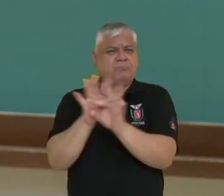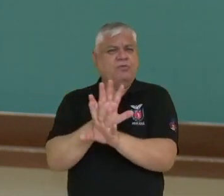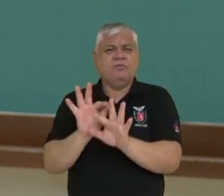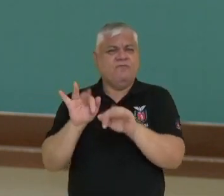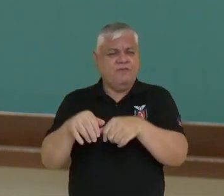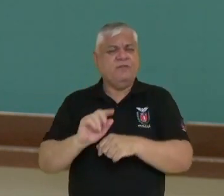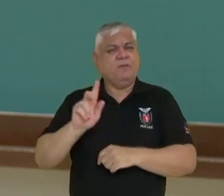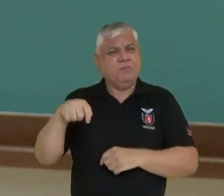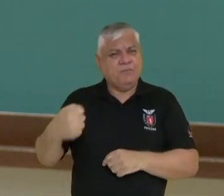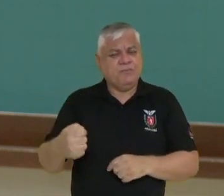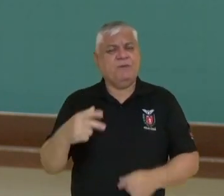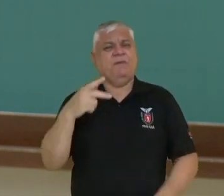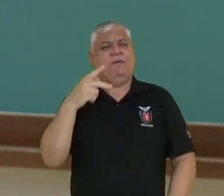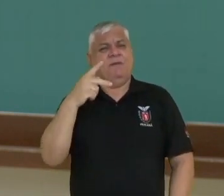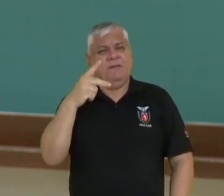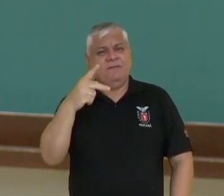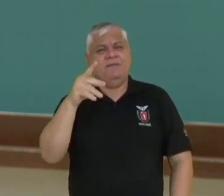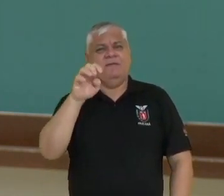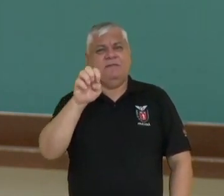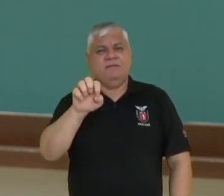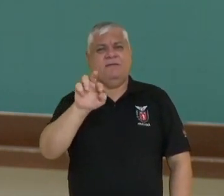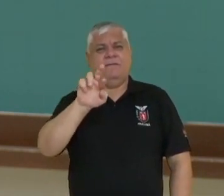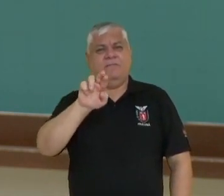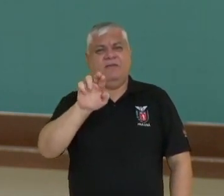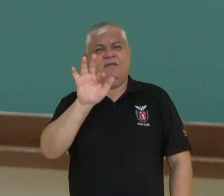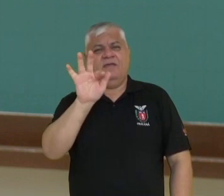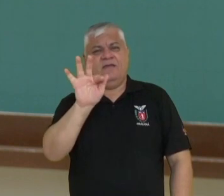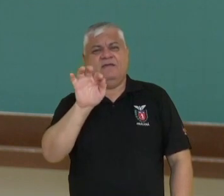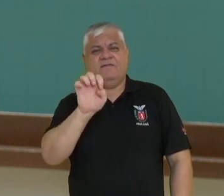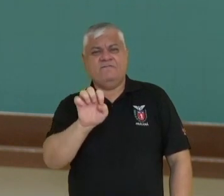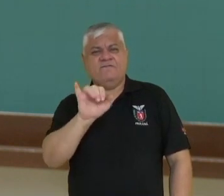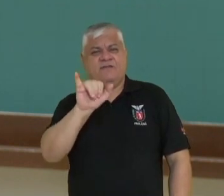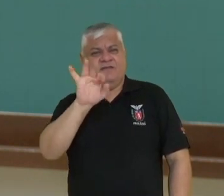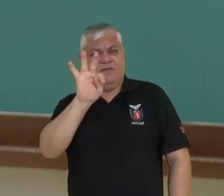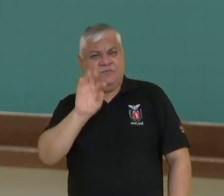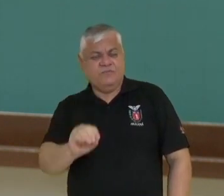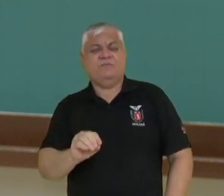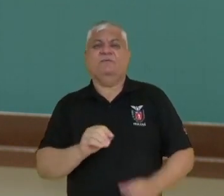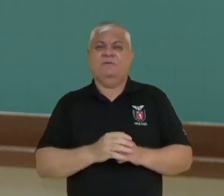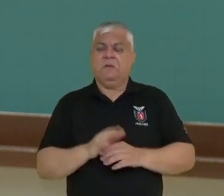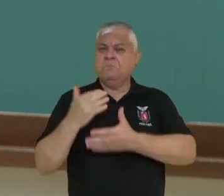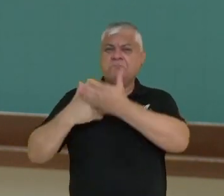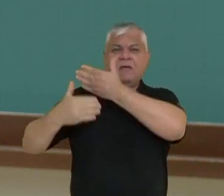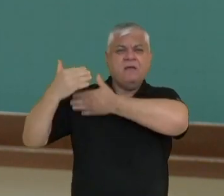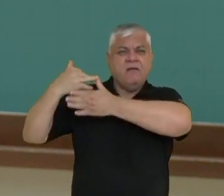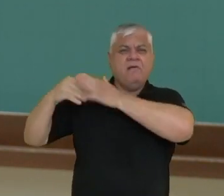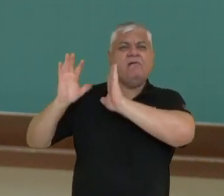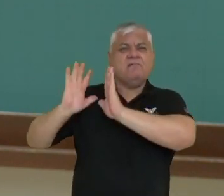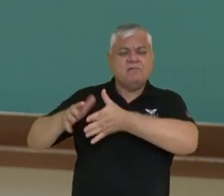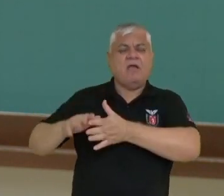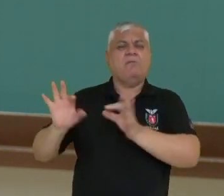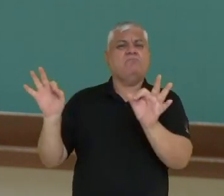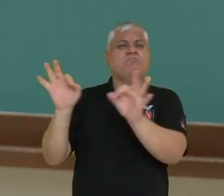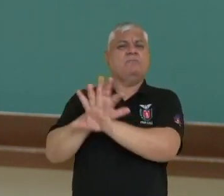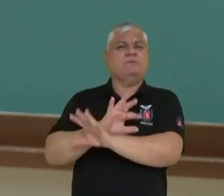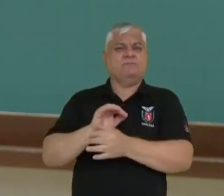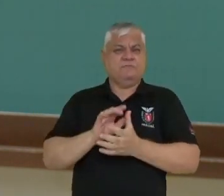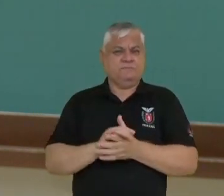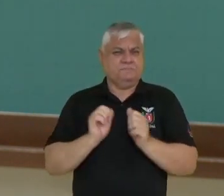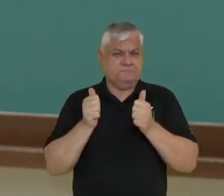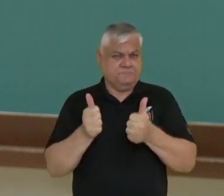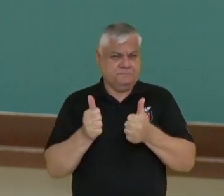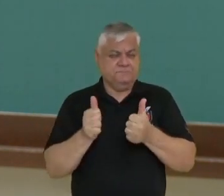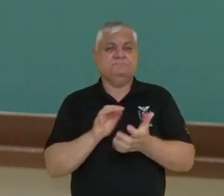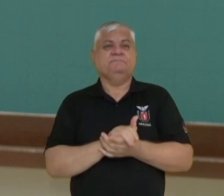Por isso, o pretérito é chamado de perfeito, tá? Então, uma ação passada que está concluída, acabada.